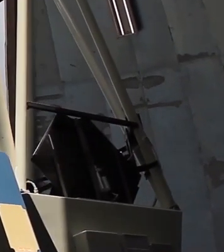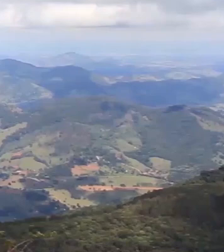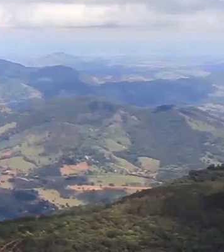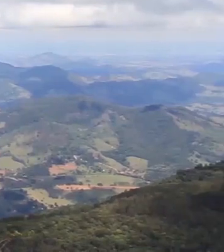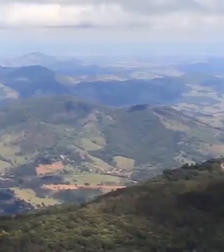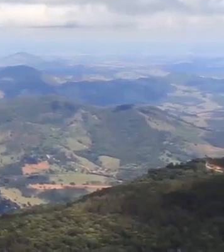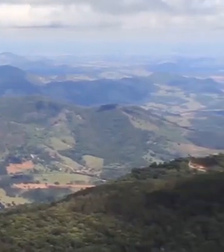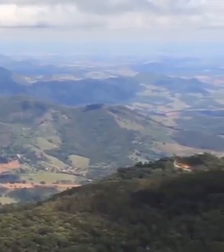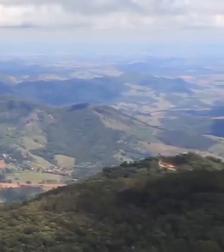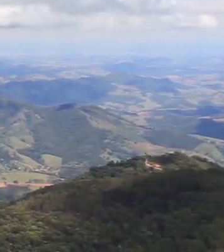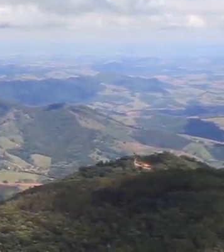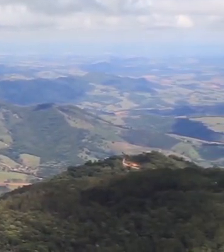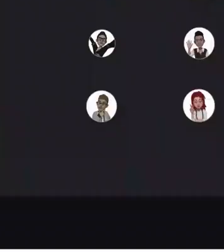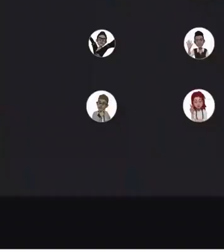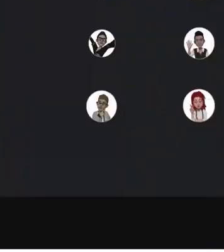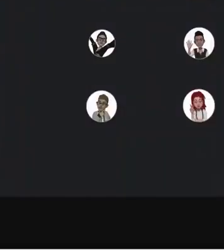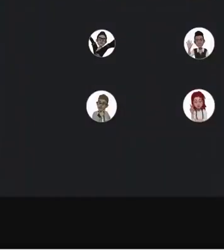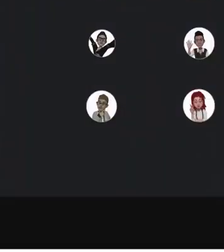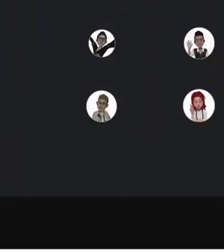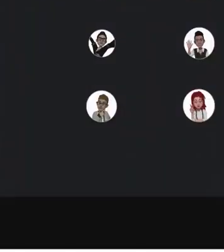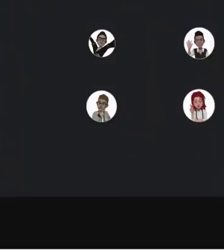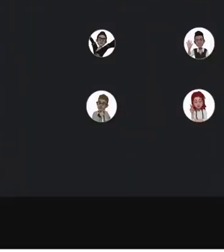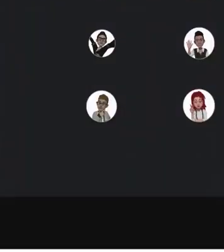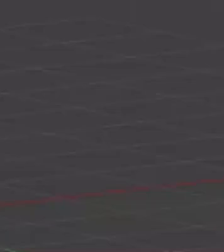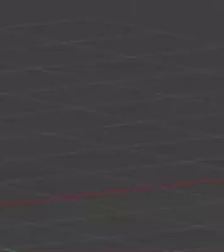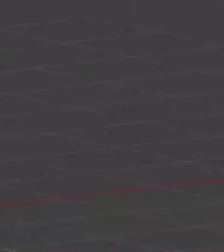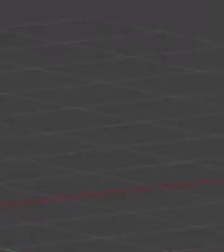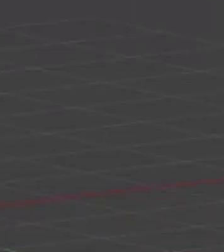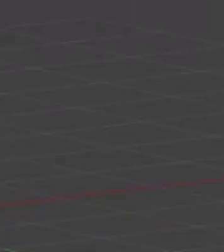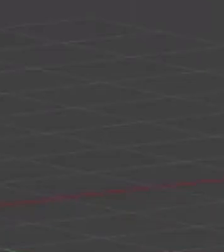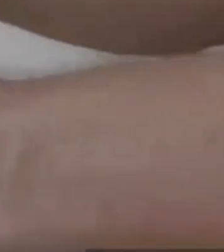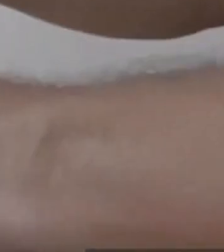Programa WASH vai começar. Ciência e cultura, vamos brincar?